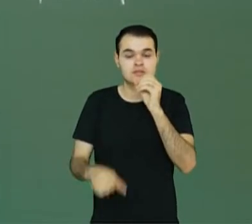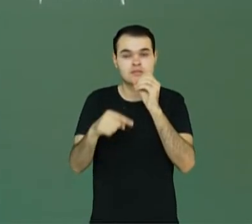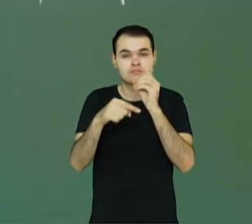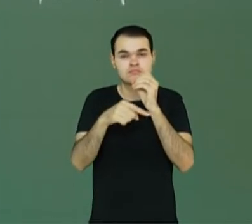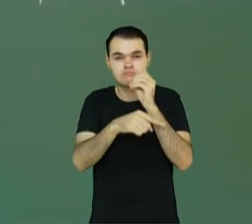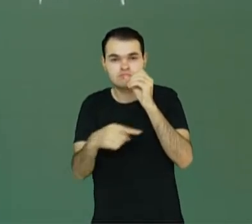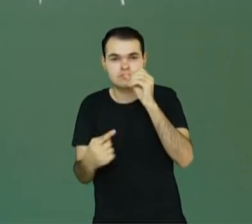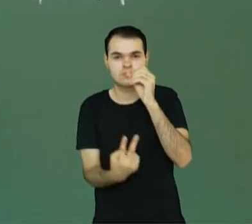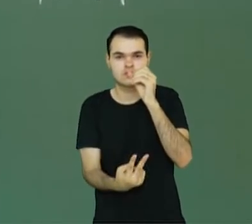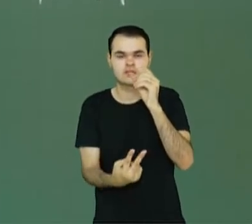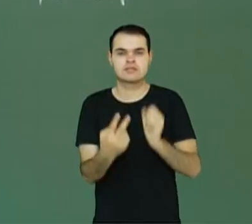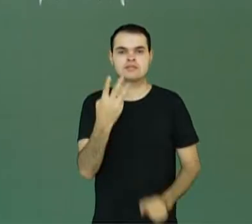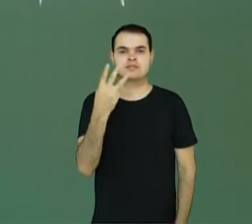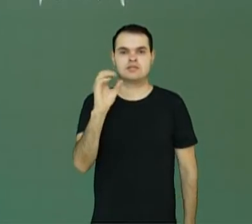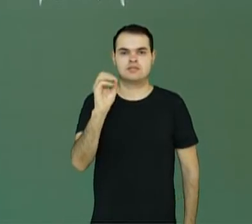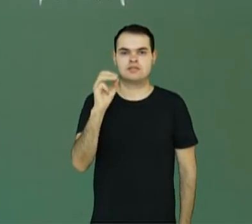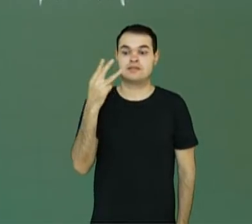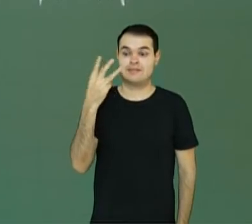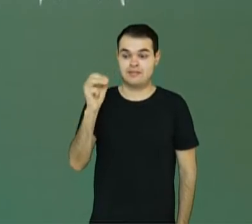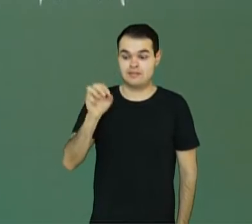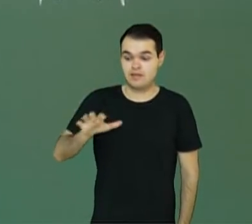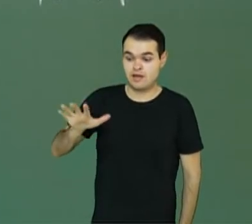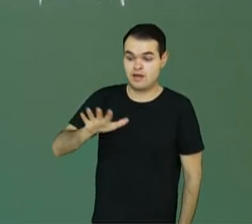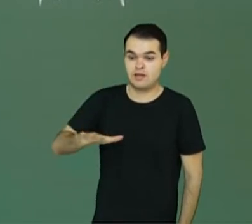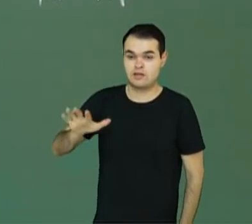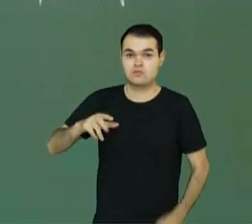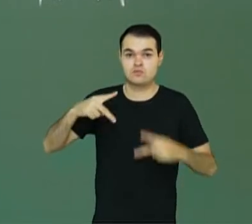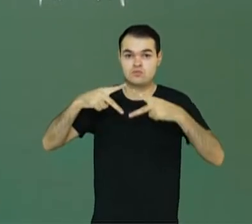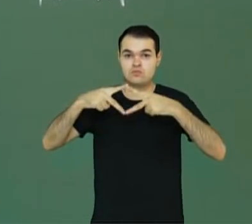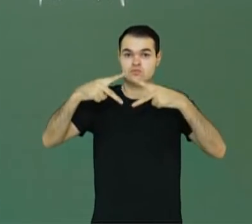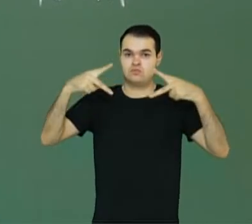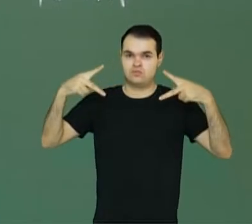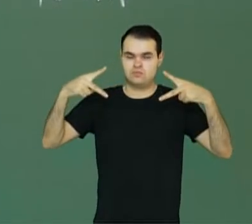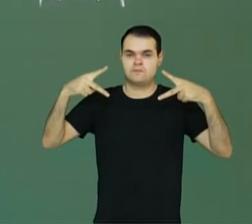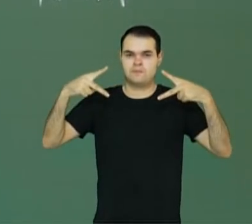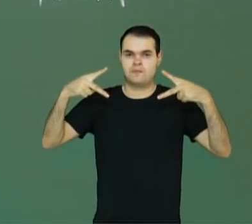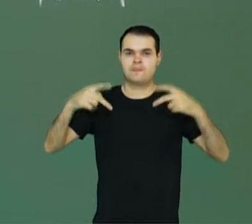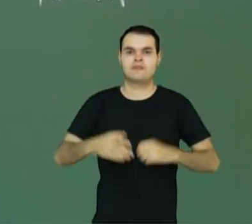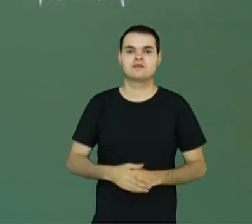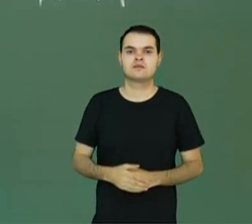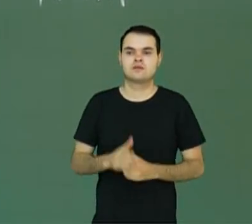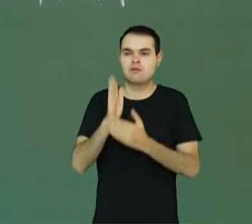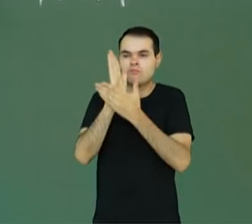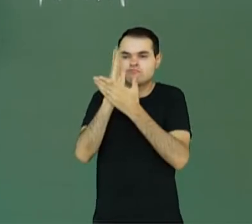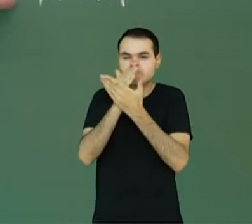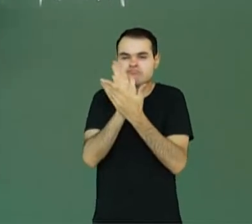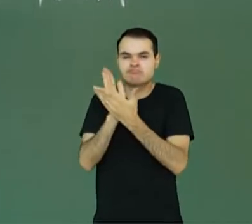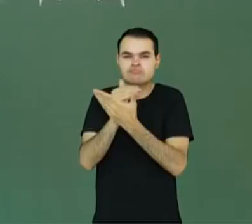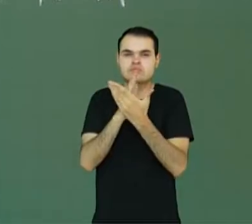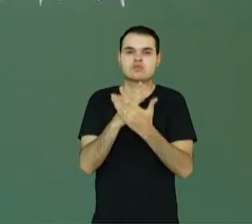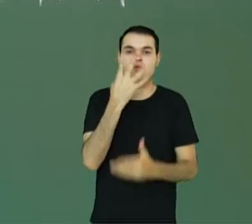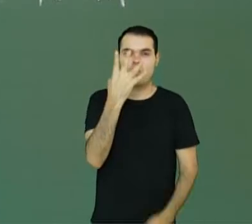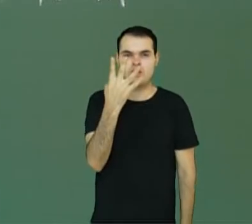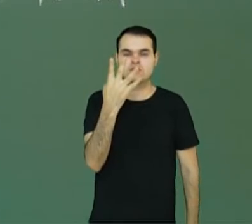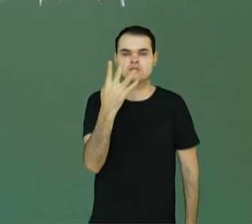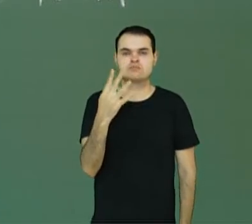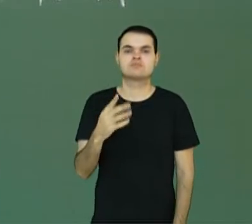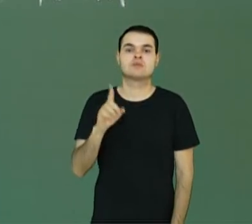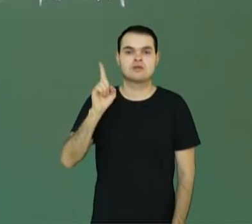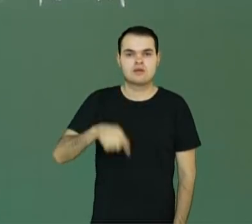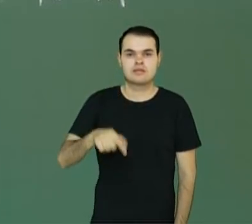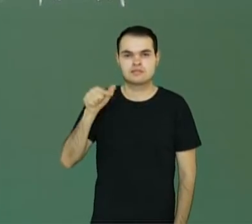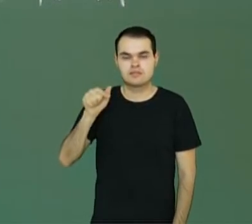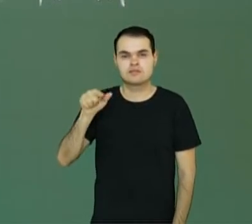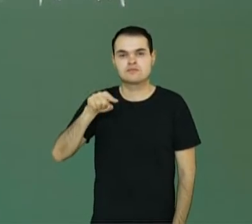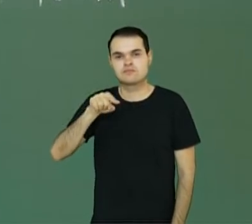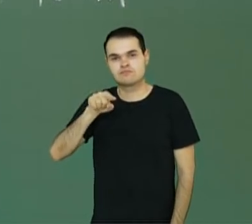30. 30 é a área do losango grande, certo? Aí, se eu dividir em 4 partes, eu vou ter o quê? 7,5 centímetros